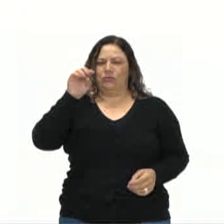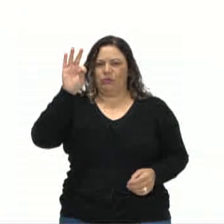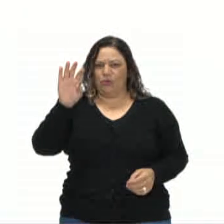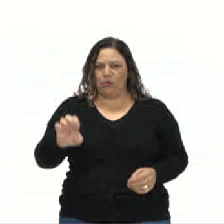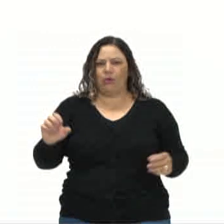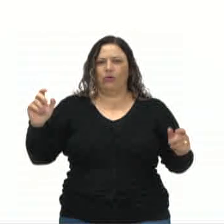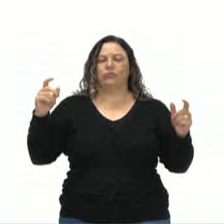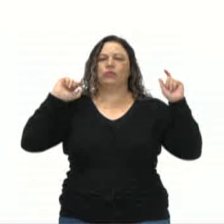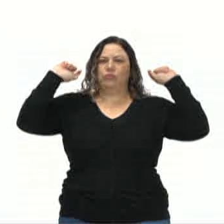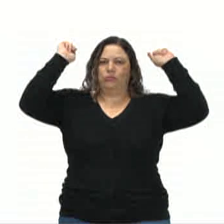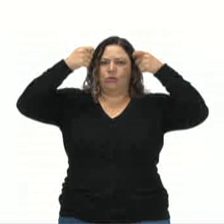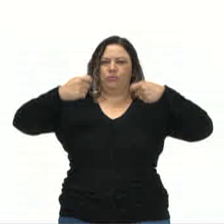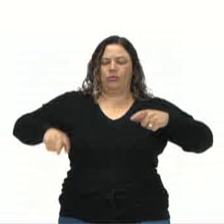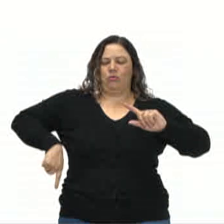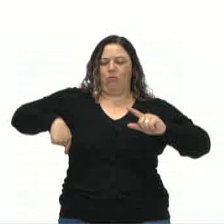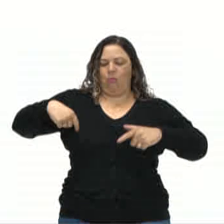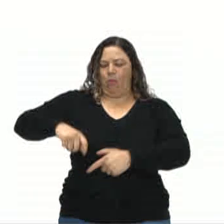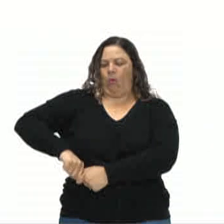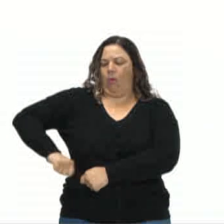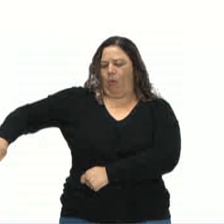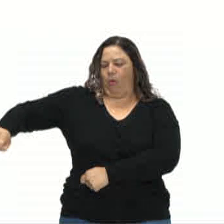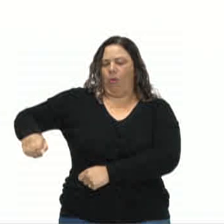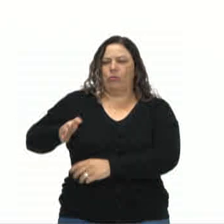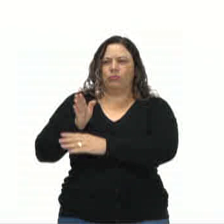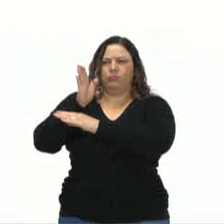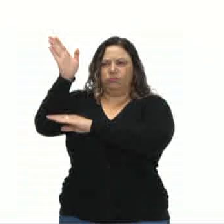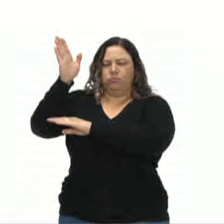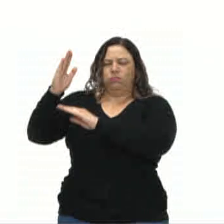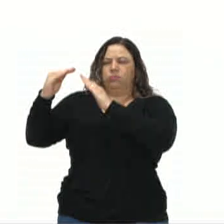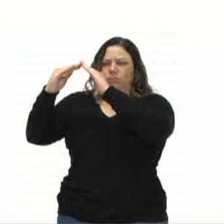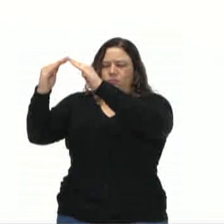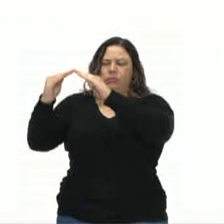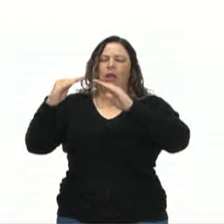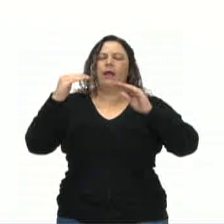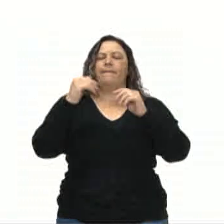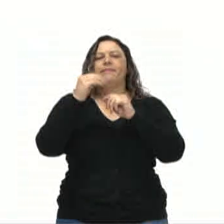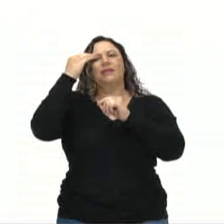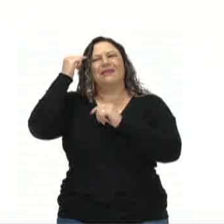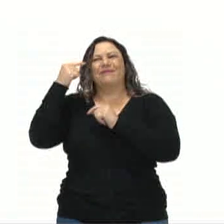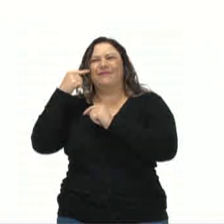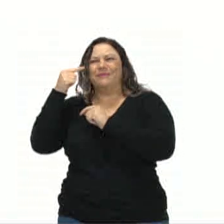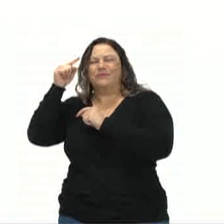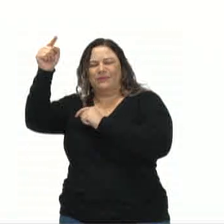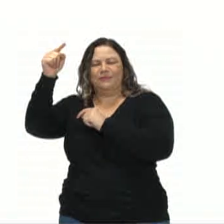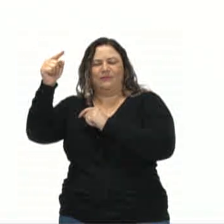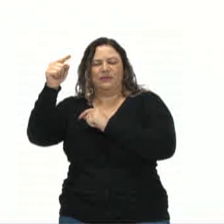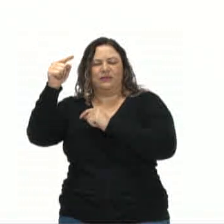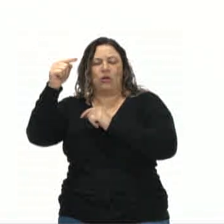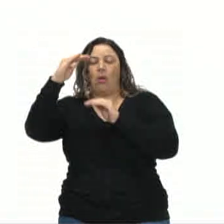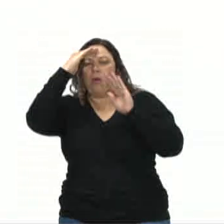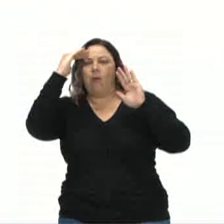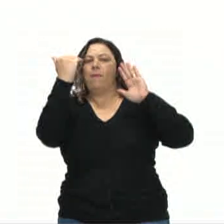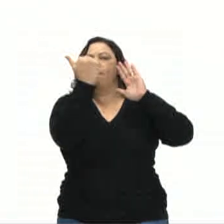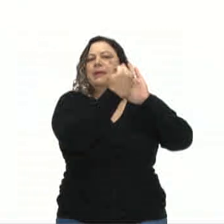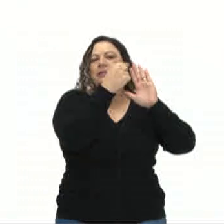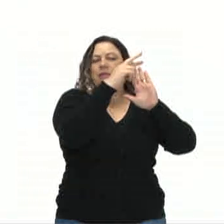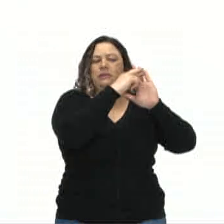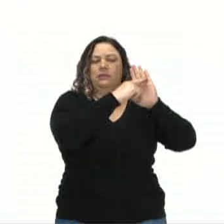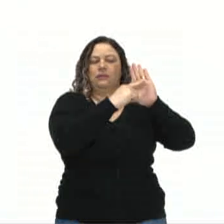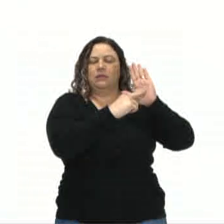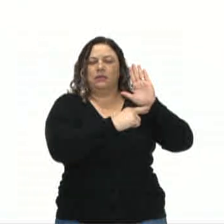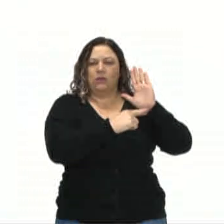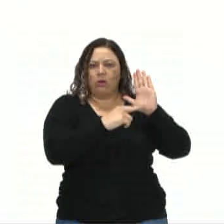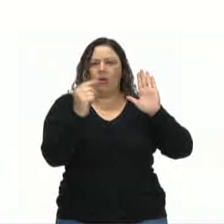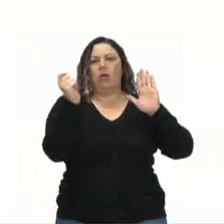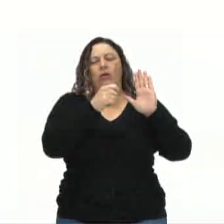nos mosteiros e conventos obedecendo às regras estabelecidas por uma ordem religiosa, né? Então esses